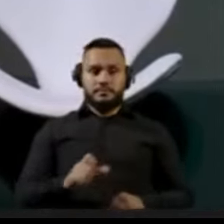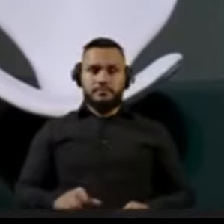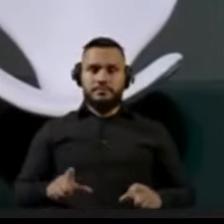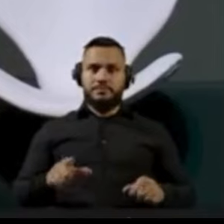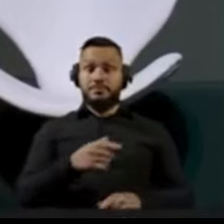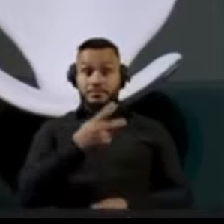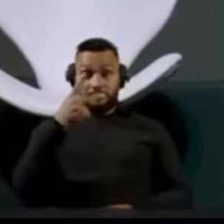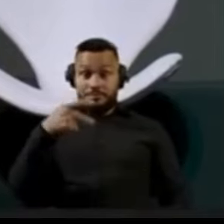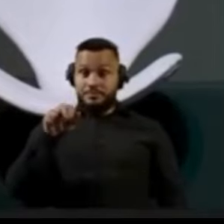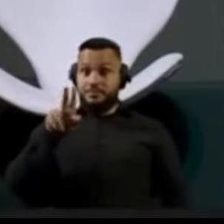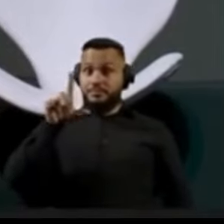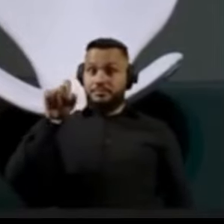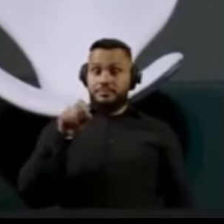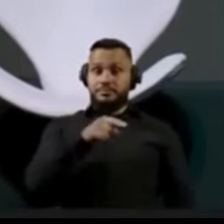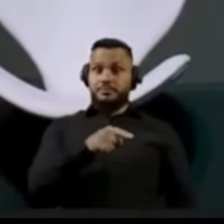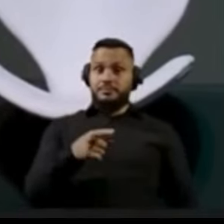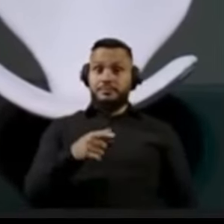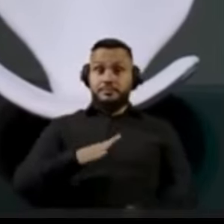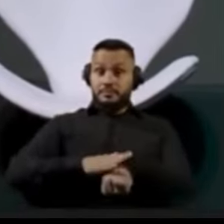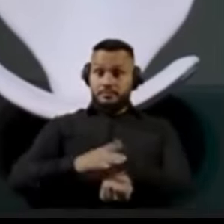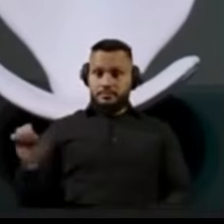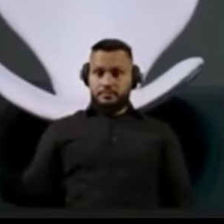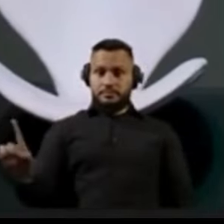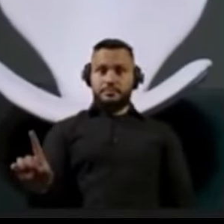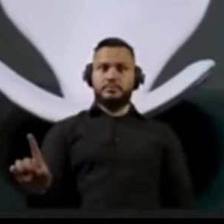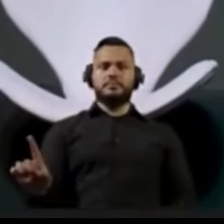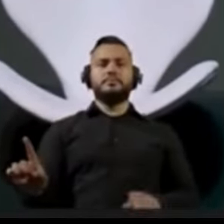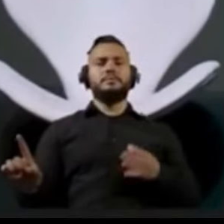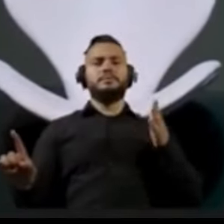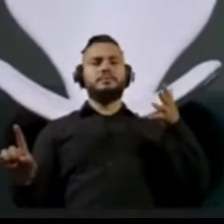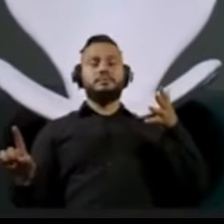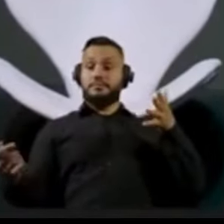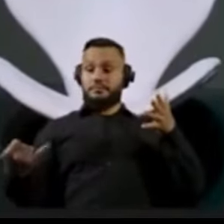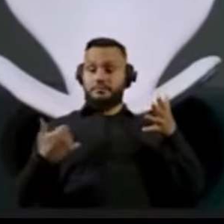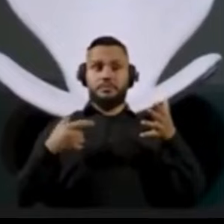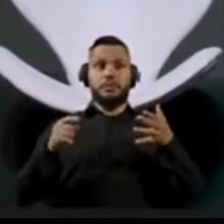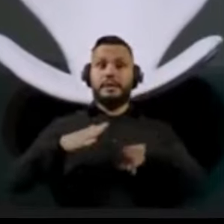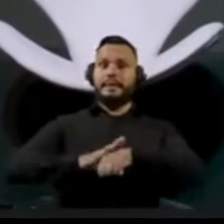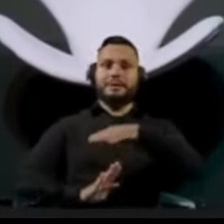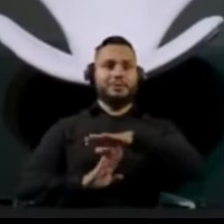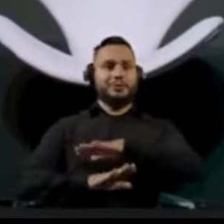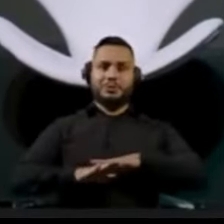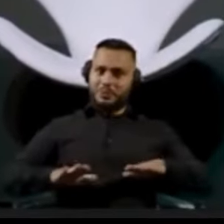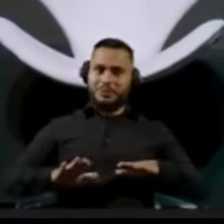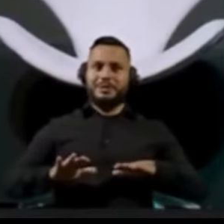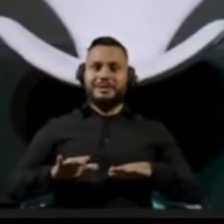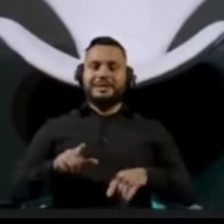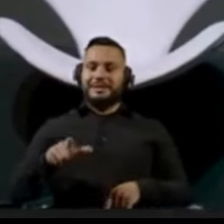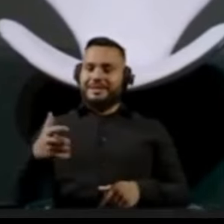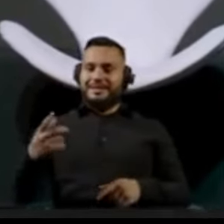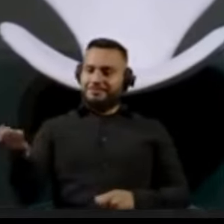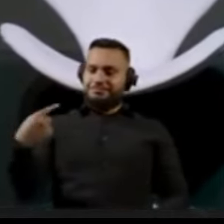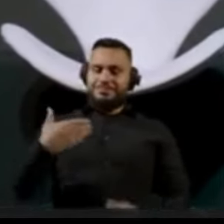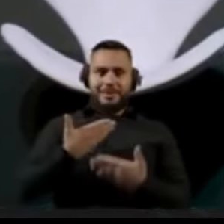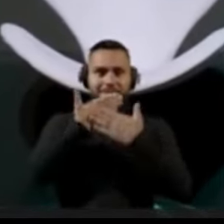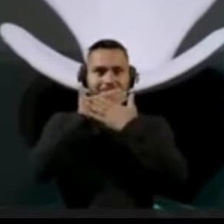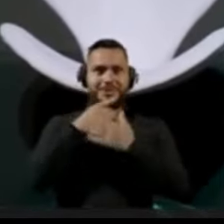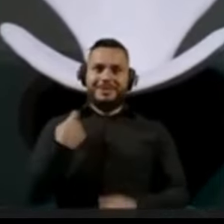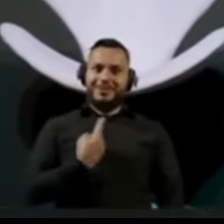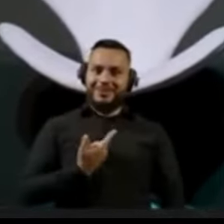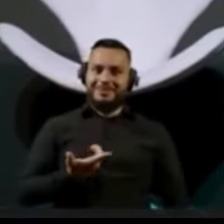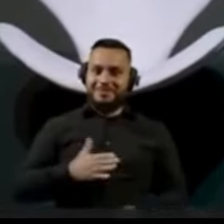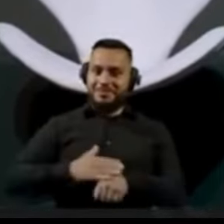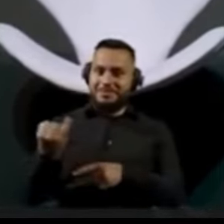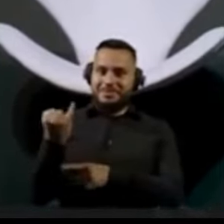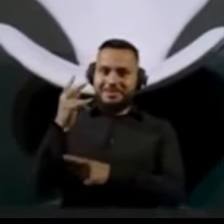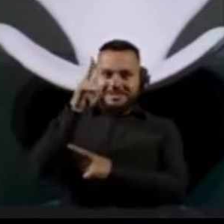Paulo, que ele diz que quando ele fica ali no canto do palco é para dizer que o nosso tempo acabou, ele está querendo me censurar nesse momento importante da nossa história. Paulo,